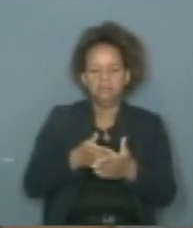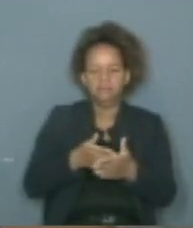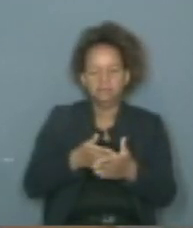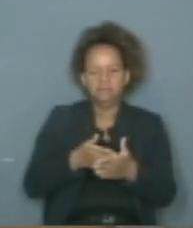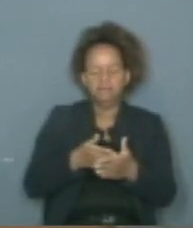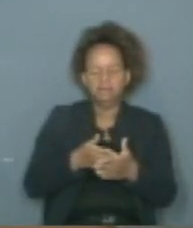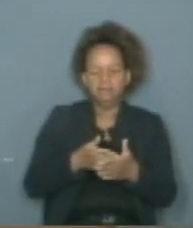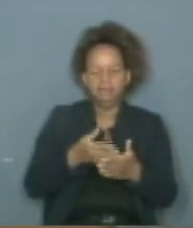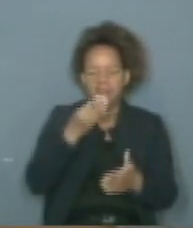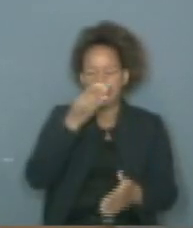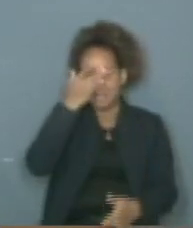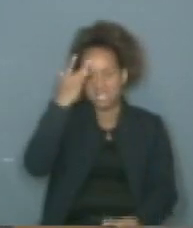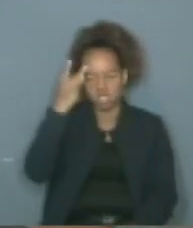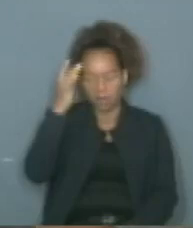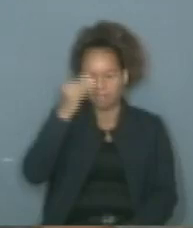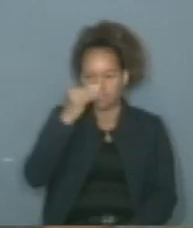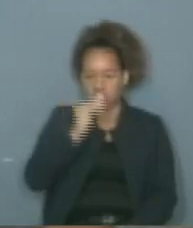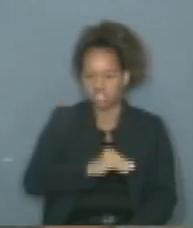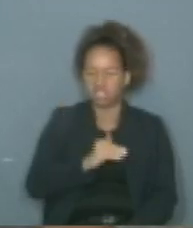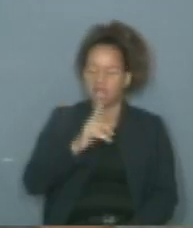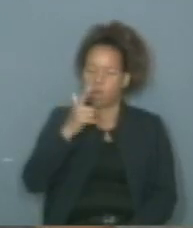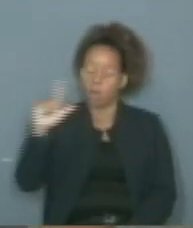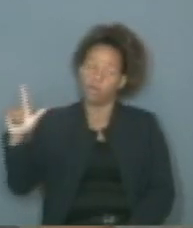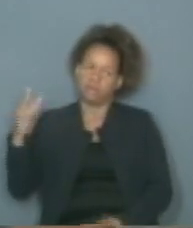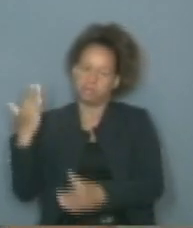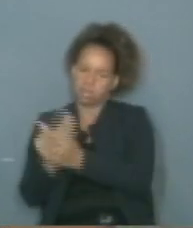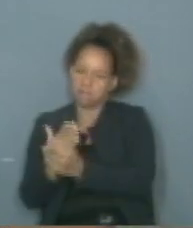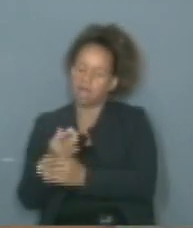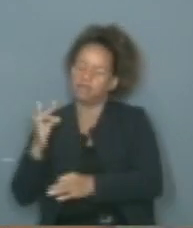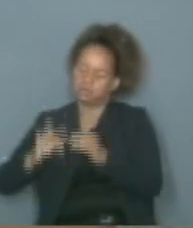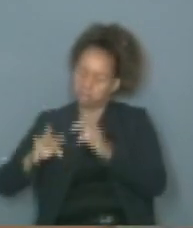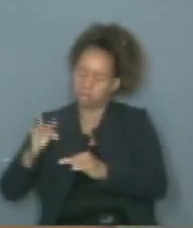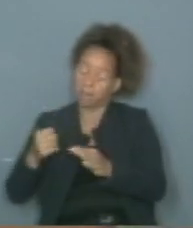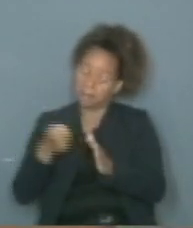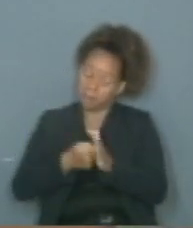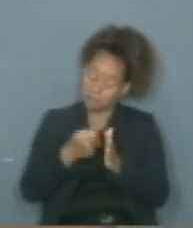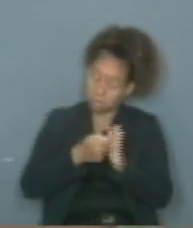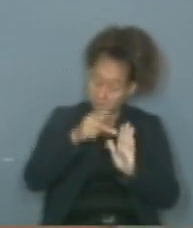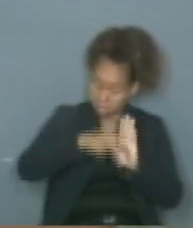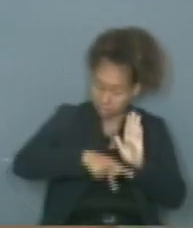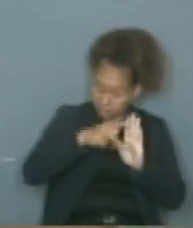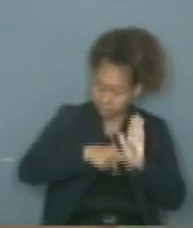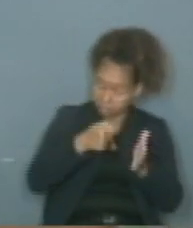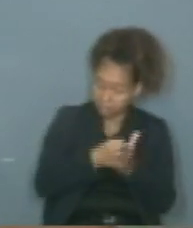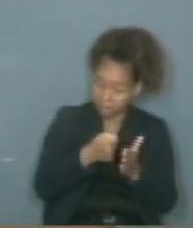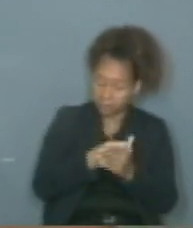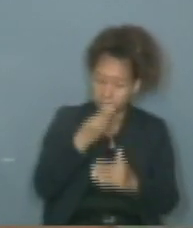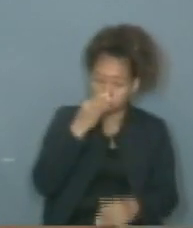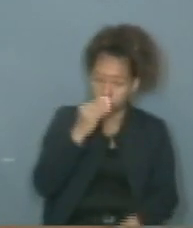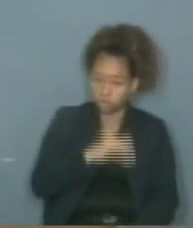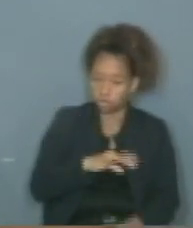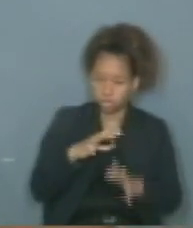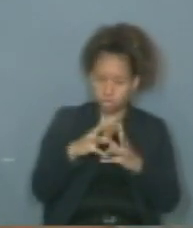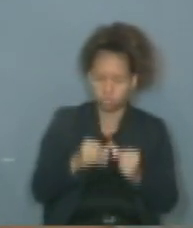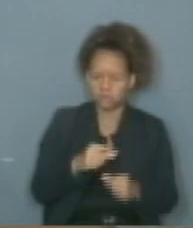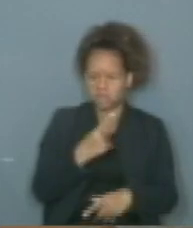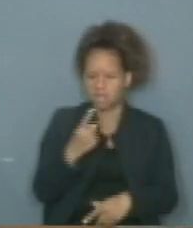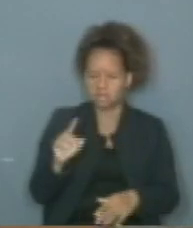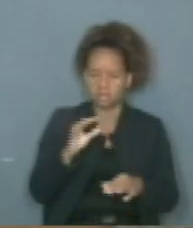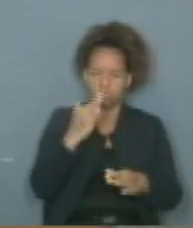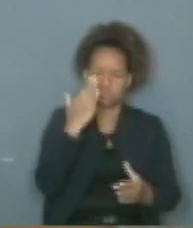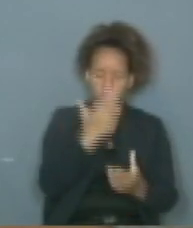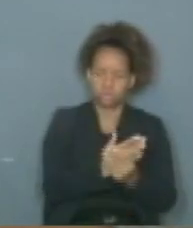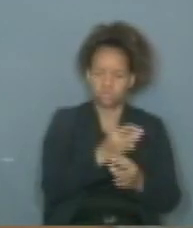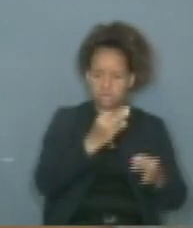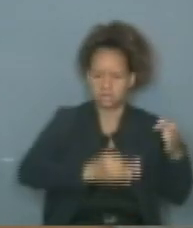de desistência, e caberia uma emenda modificativa. O projeto obriga o contribuinte a desistir de todas as ações